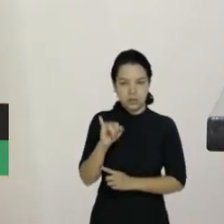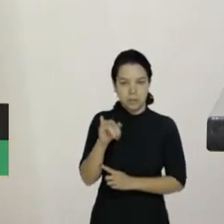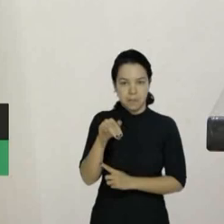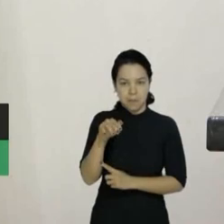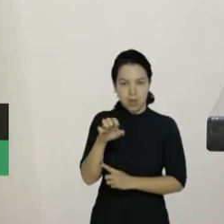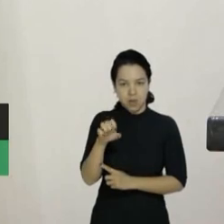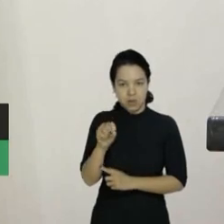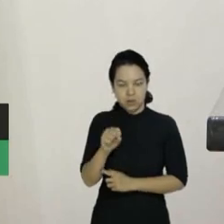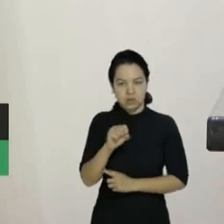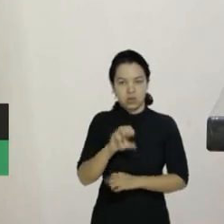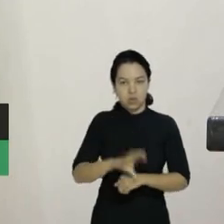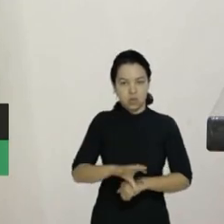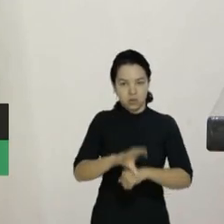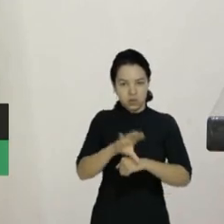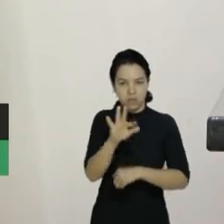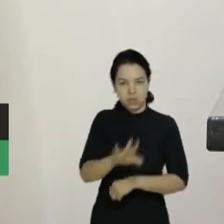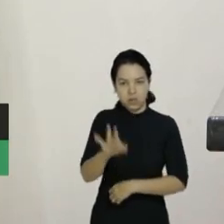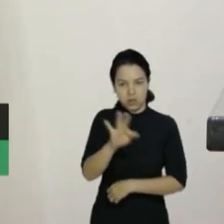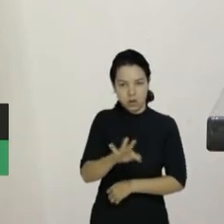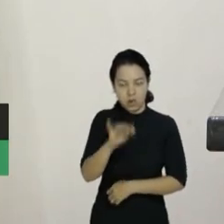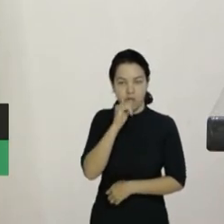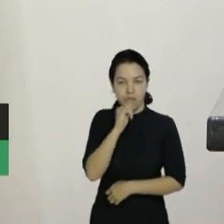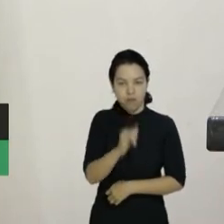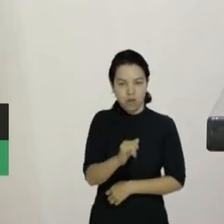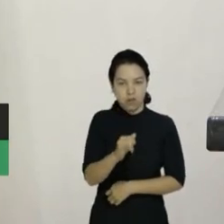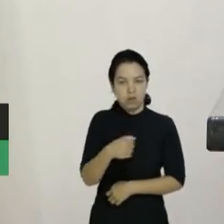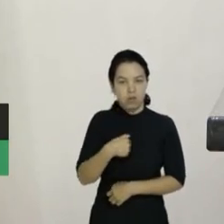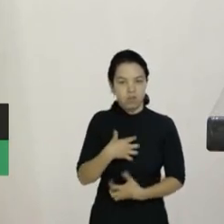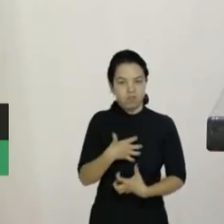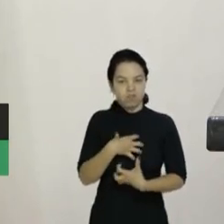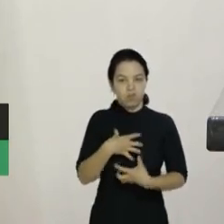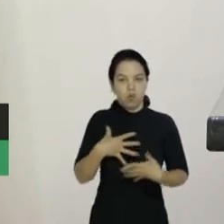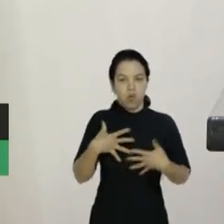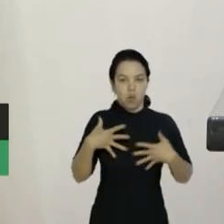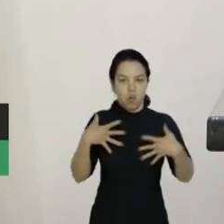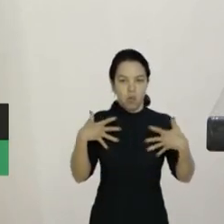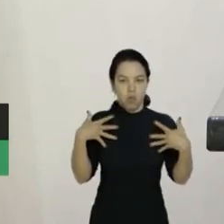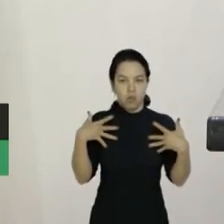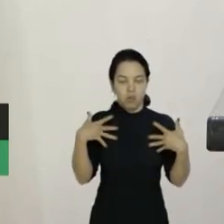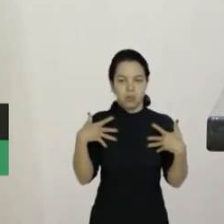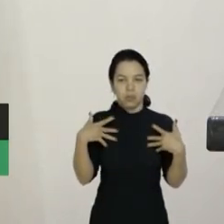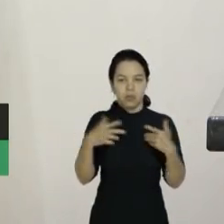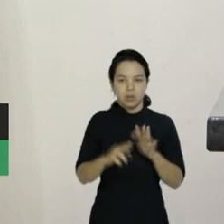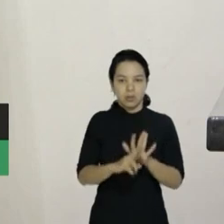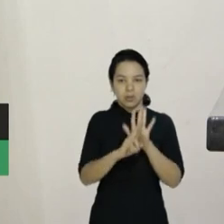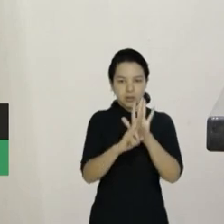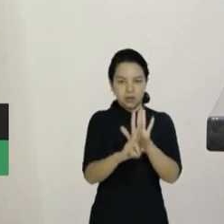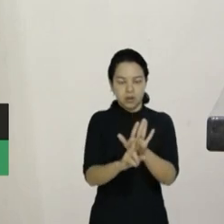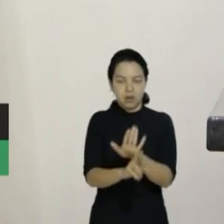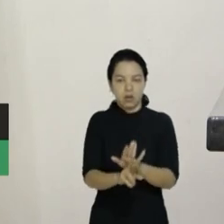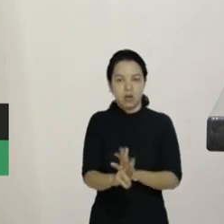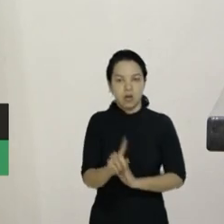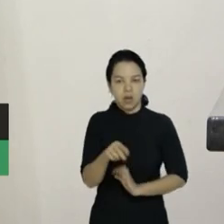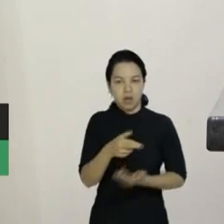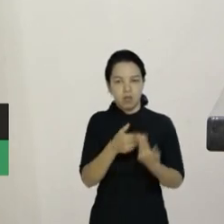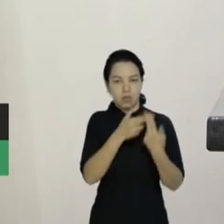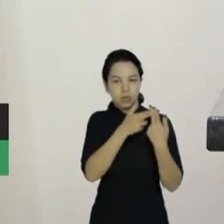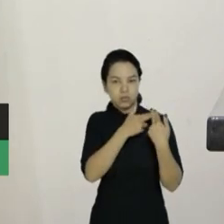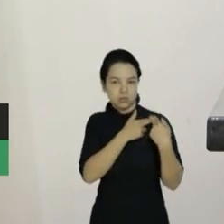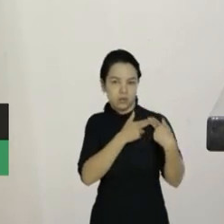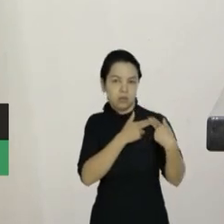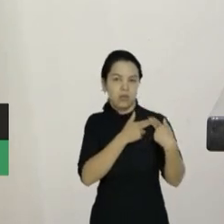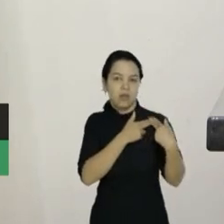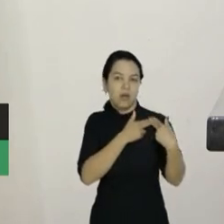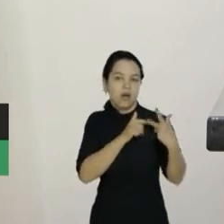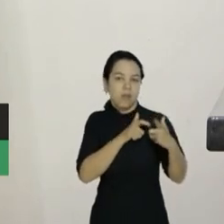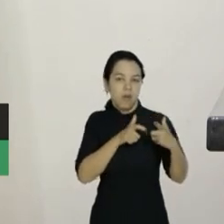Conselho Federal, e dizer que muito me honra representá-lo. É uma responsabilidade maior, porque hoje, com